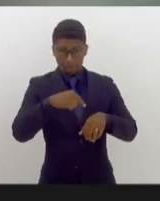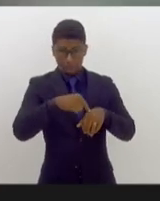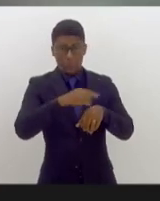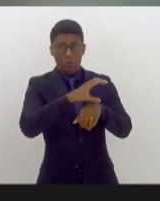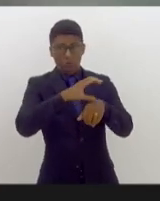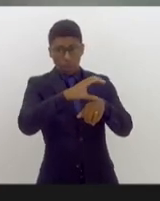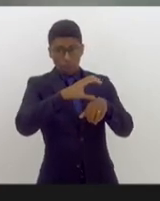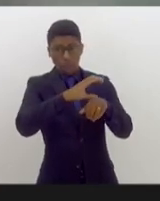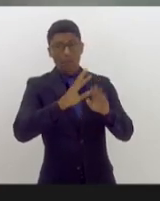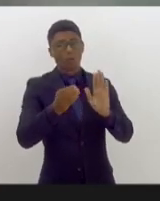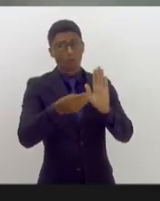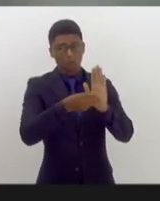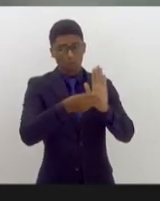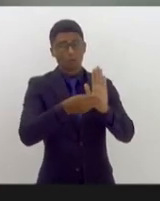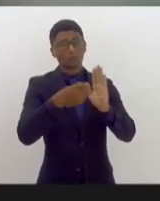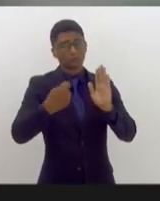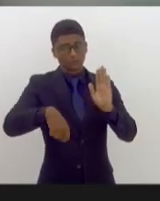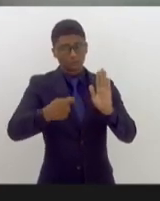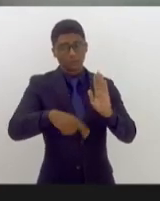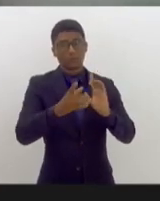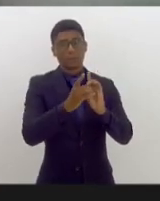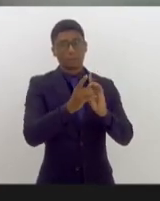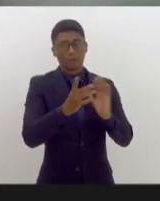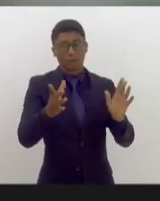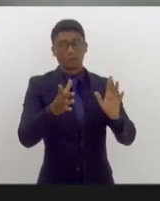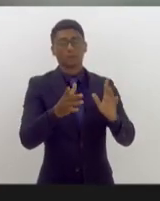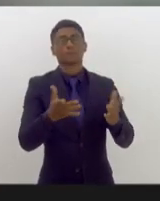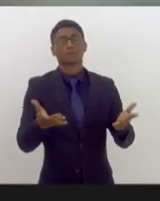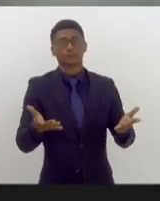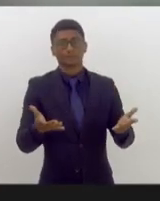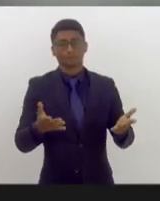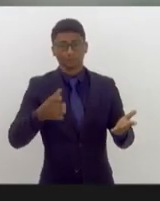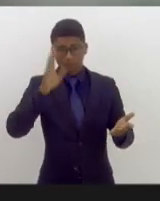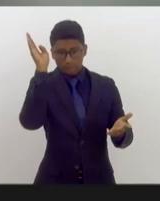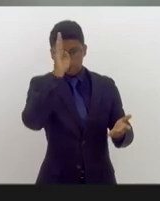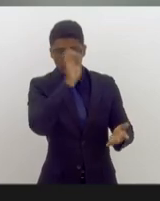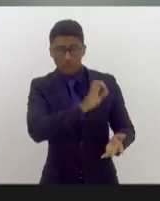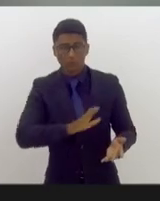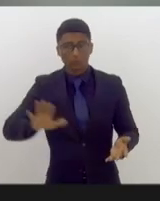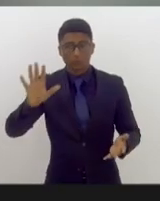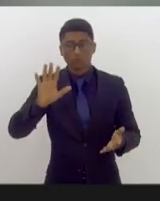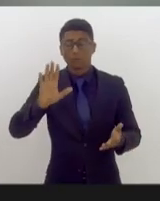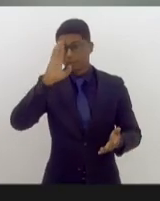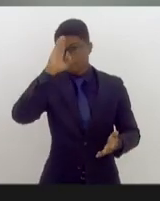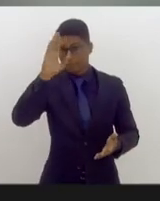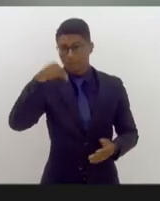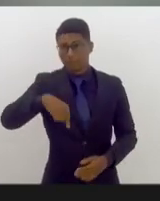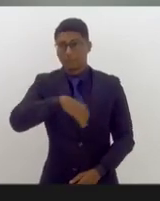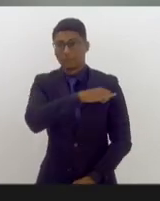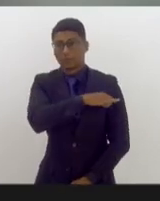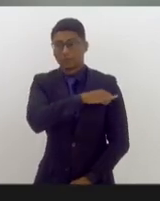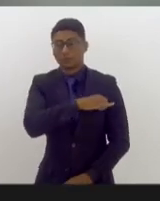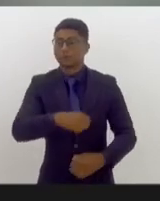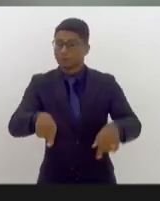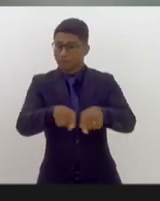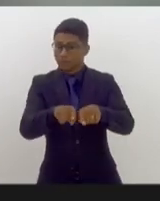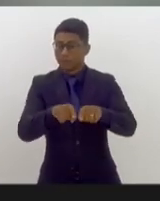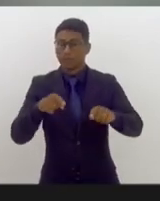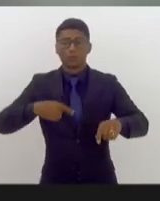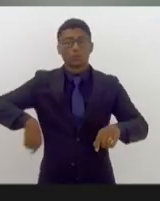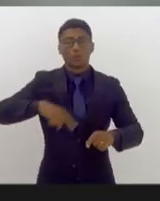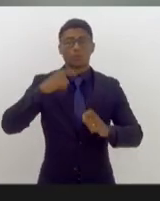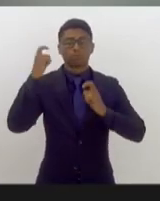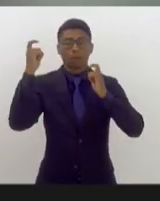preocupante o que temos visto no Brasil inteiro, mas em especial no Rio de Janeiro. Então, eu assim, me permitiria